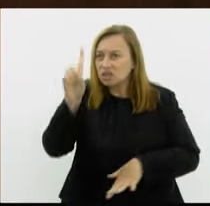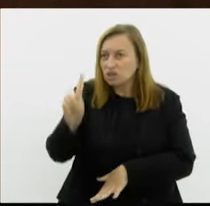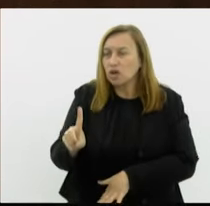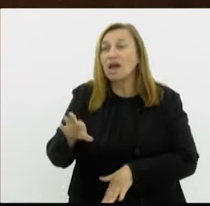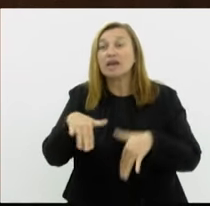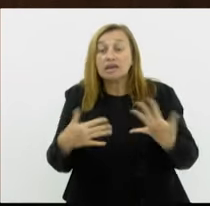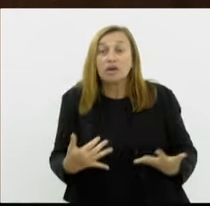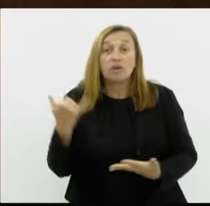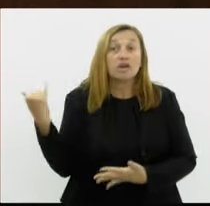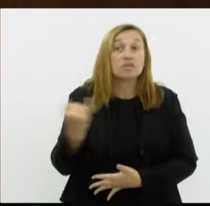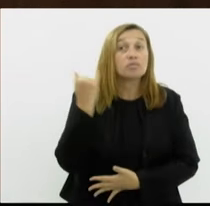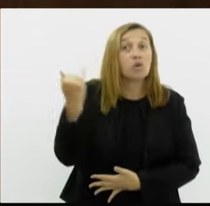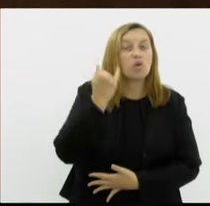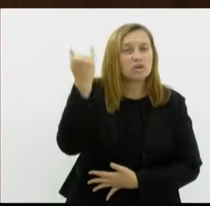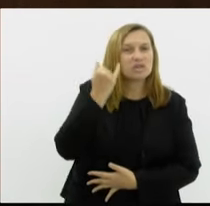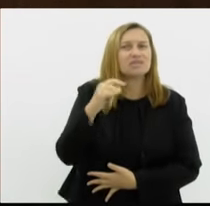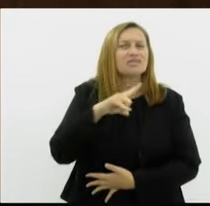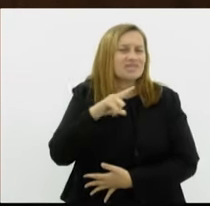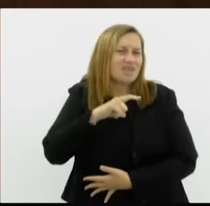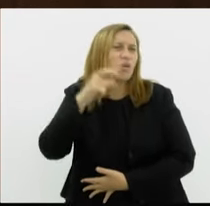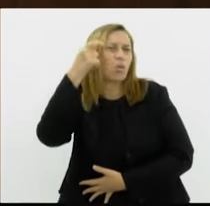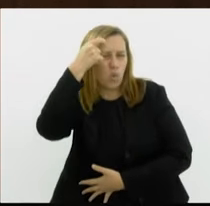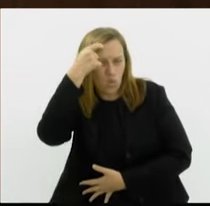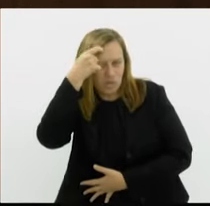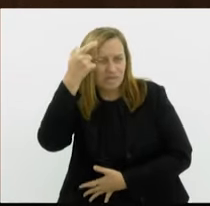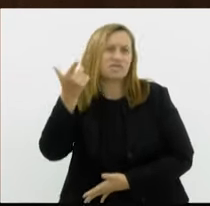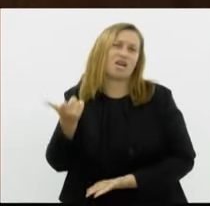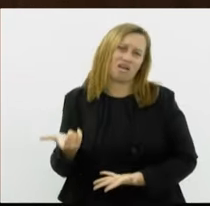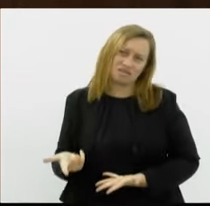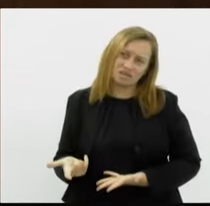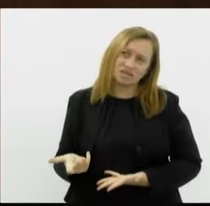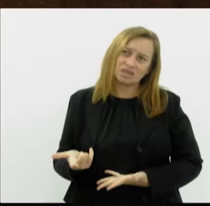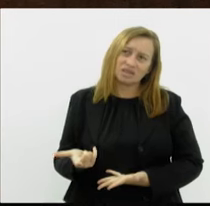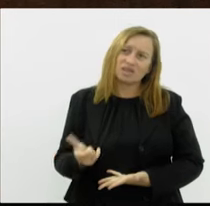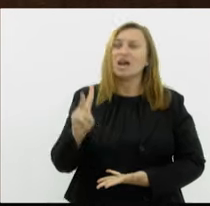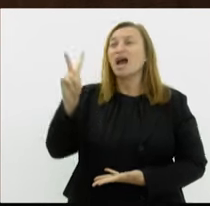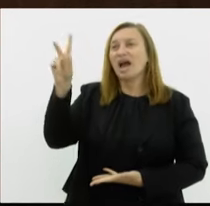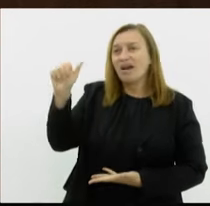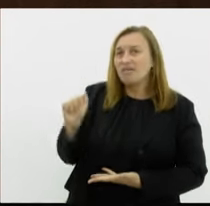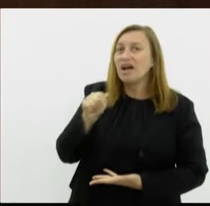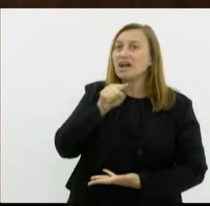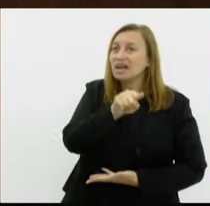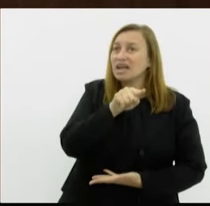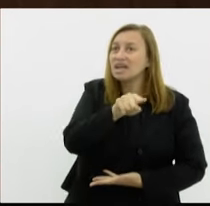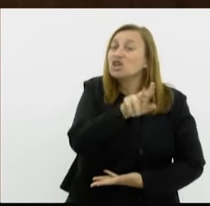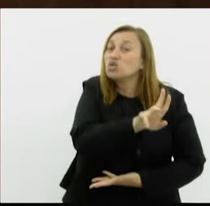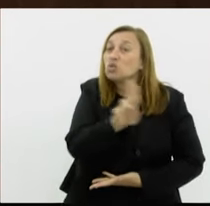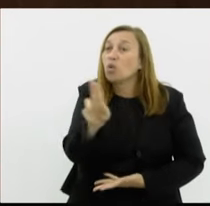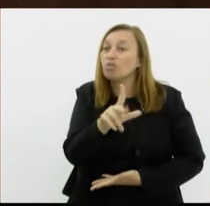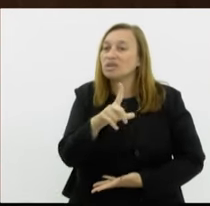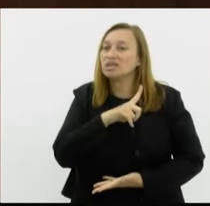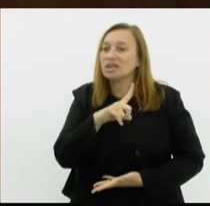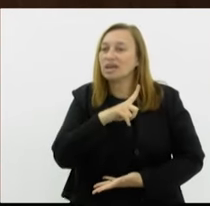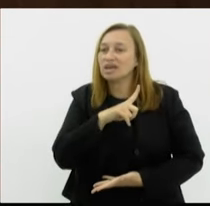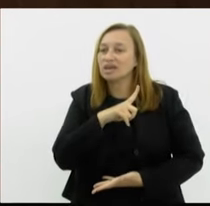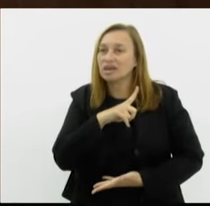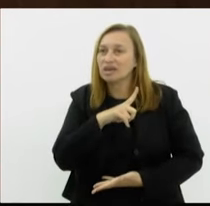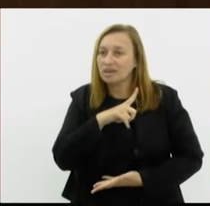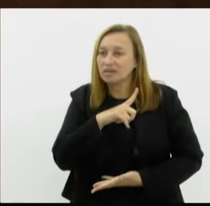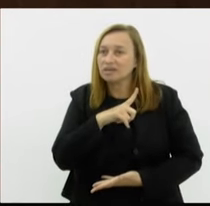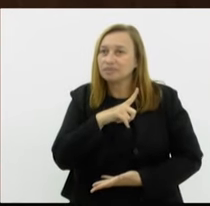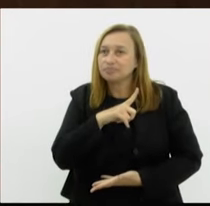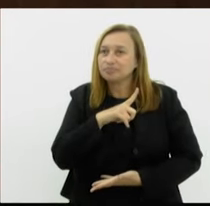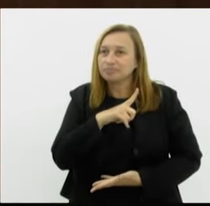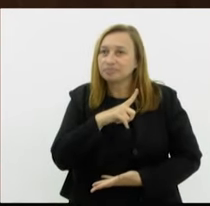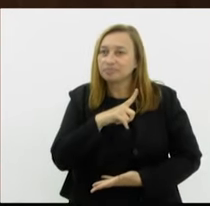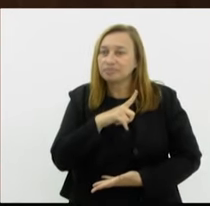realmente importante que tenham consciência. Olha, as vagas estão ali, está com nome, não coloca. A segunda